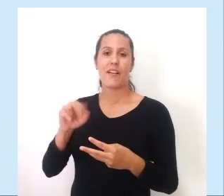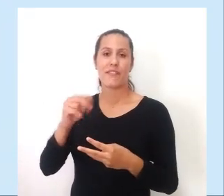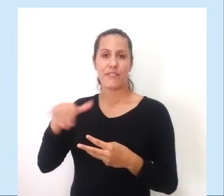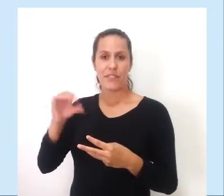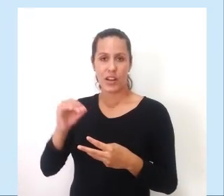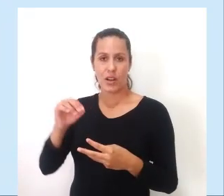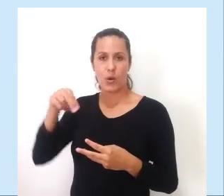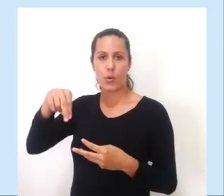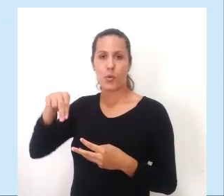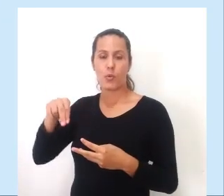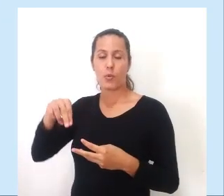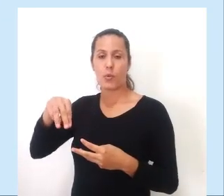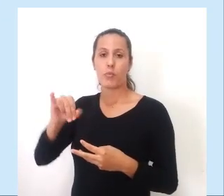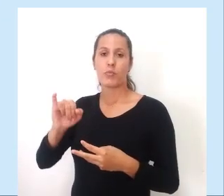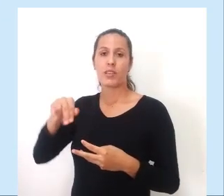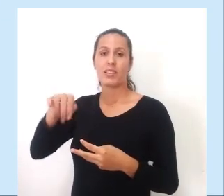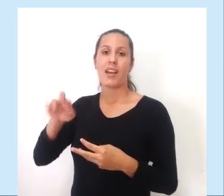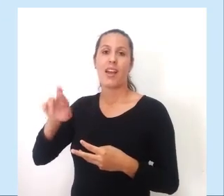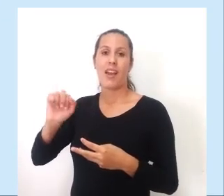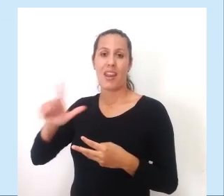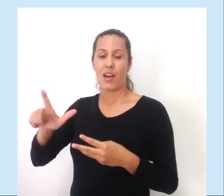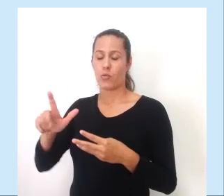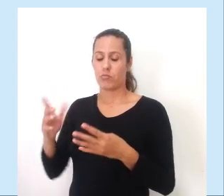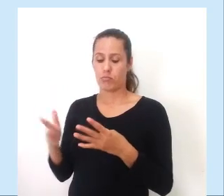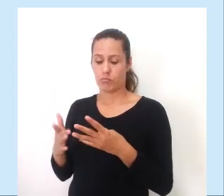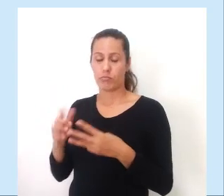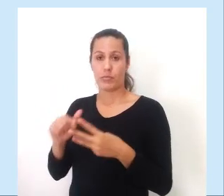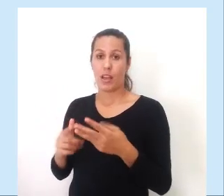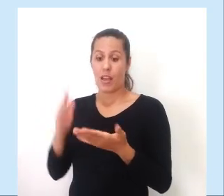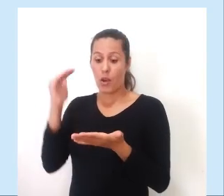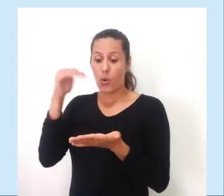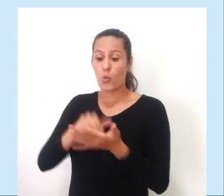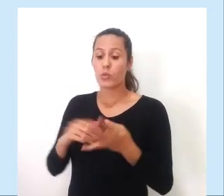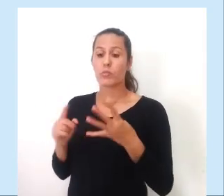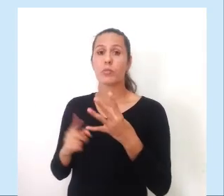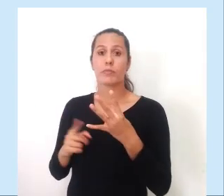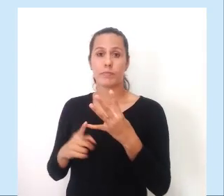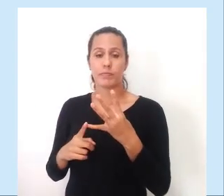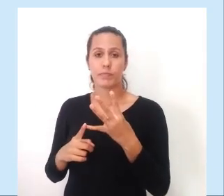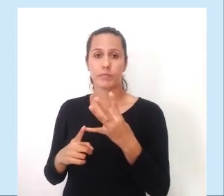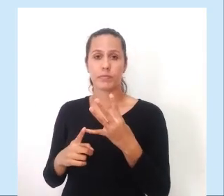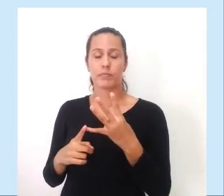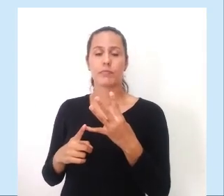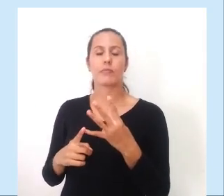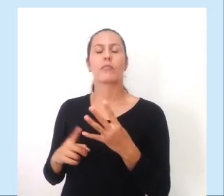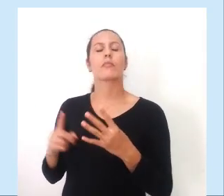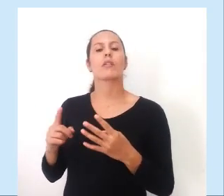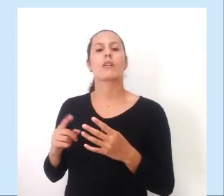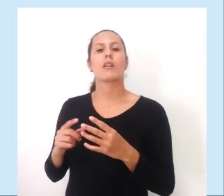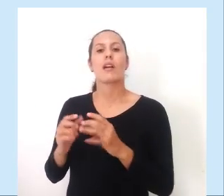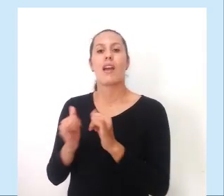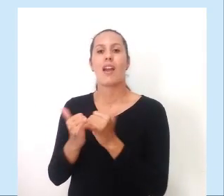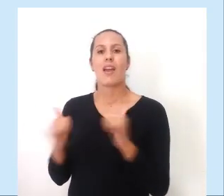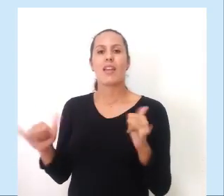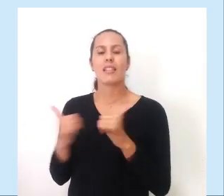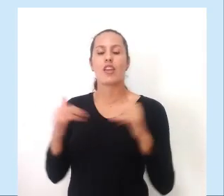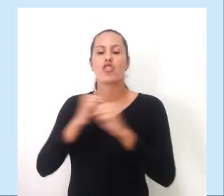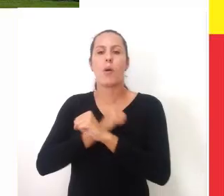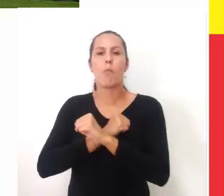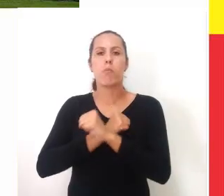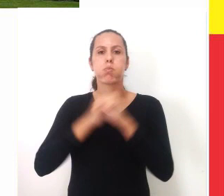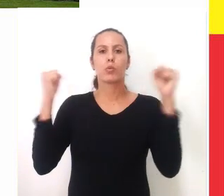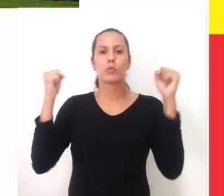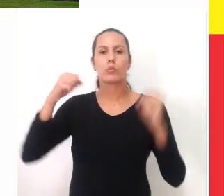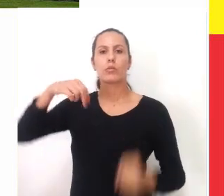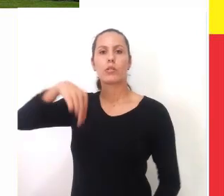sobre o carvão mineral. Para finalizar, a última fonte não renovável seria a energia